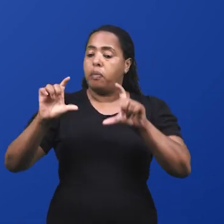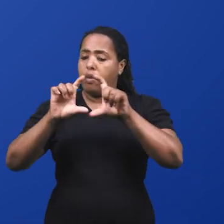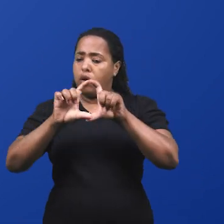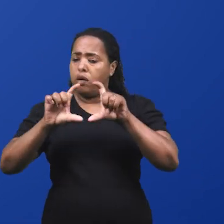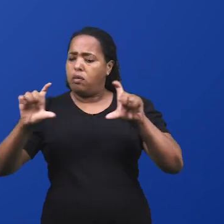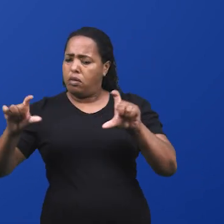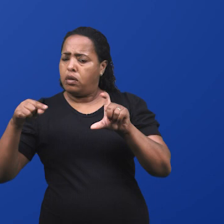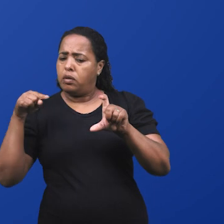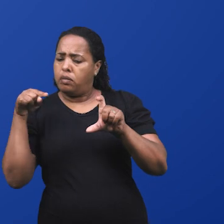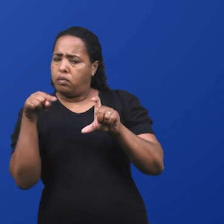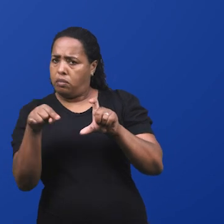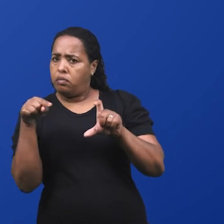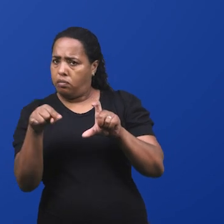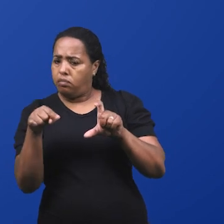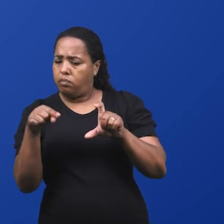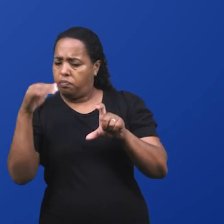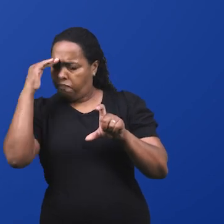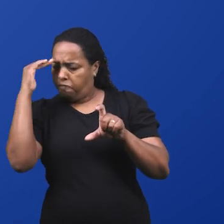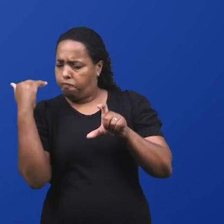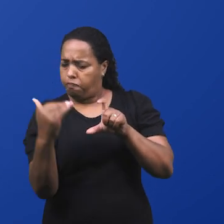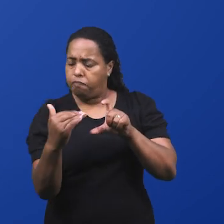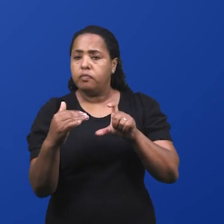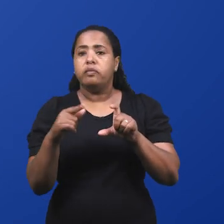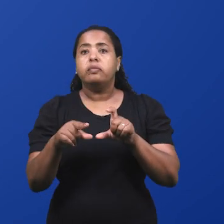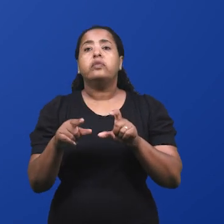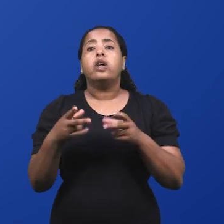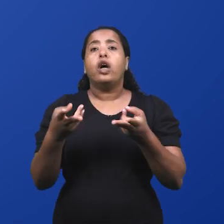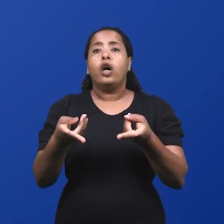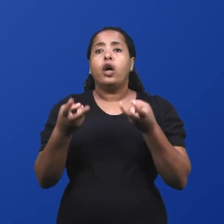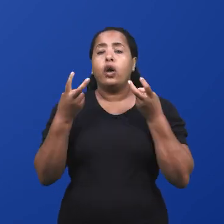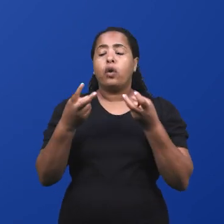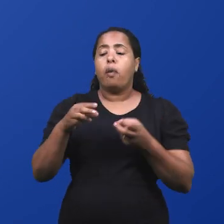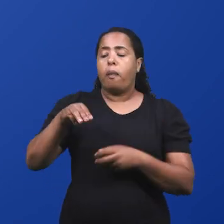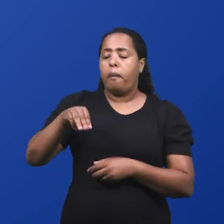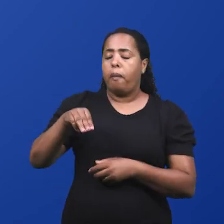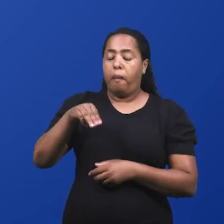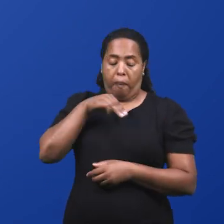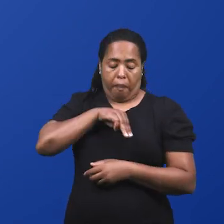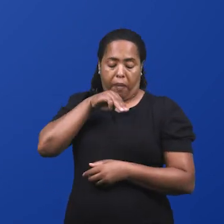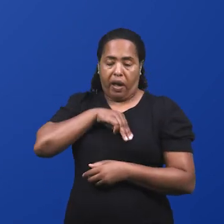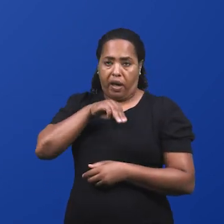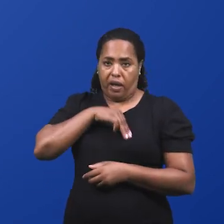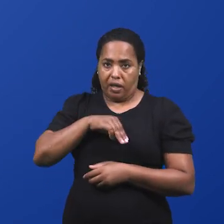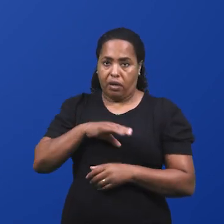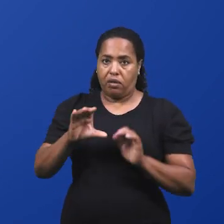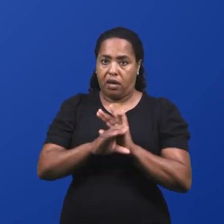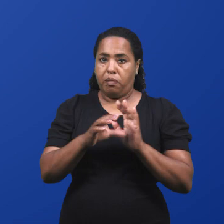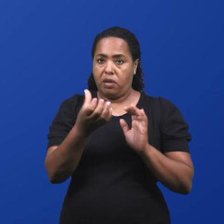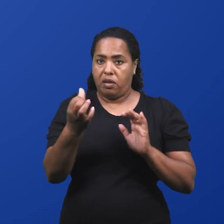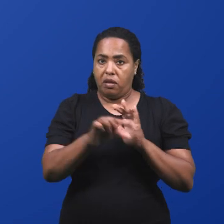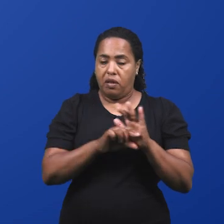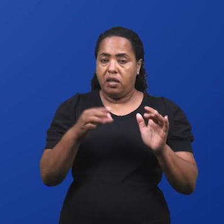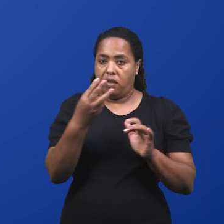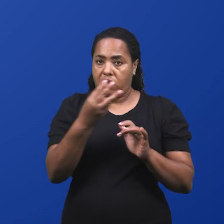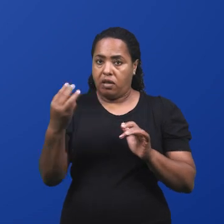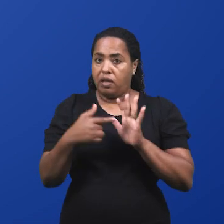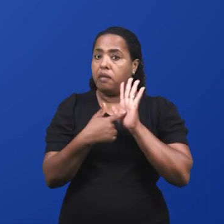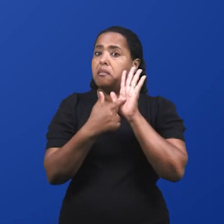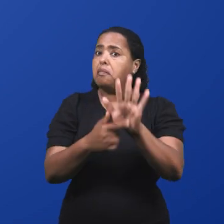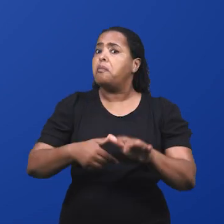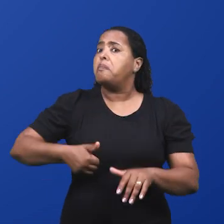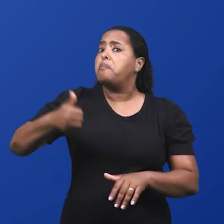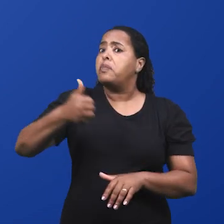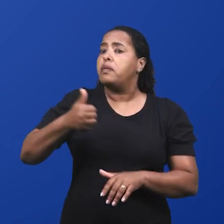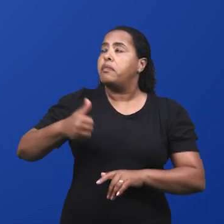a consideração, né? E isso é muito visto com a palavra lá de Mateus 6,33, que diz